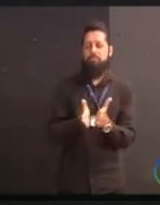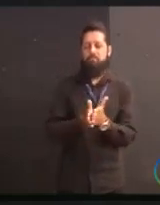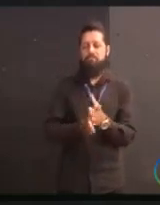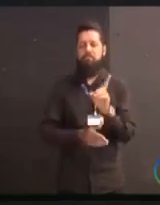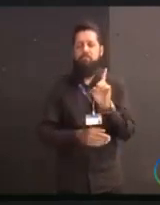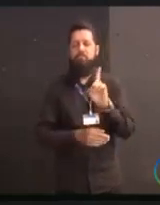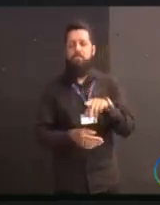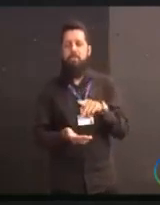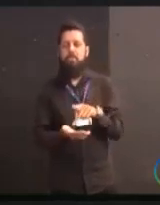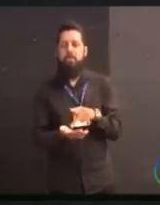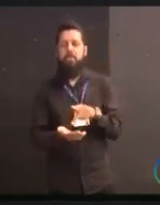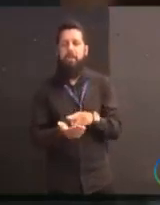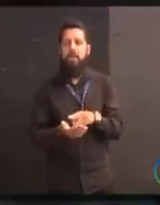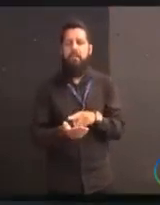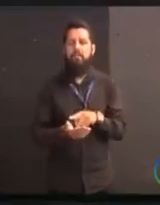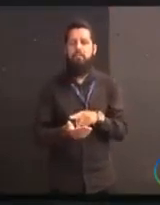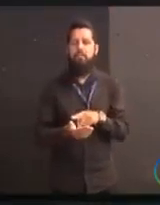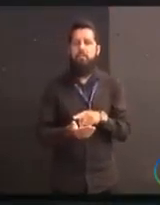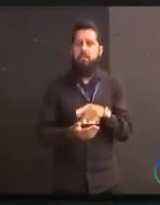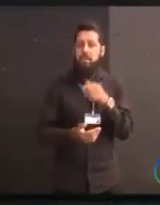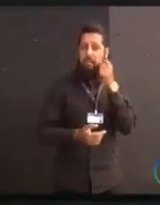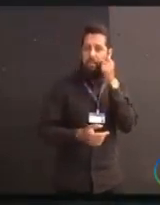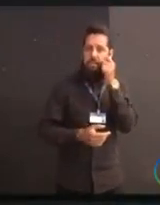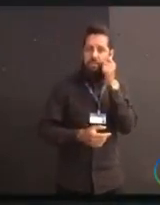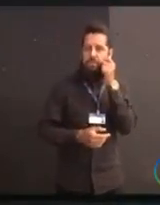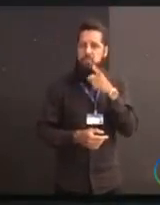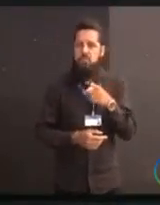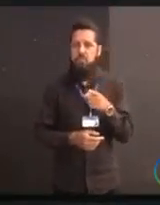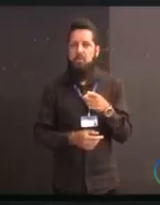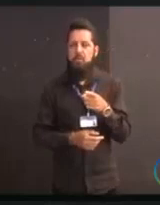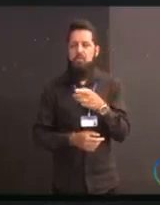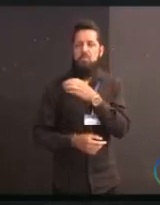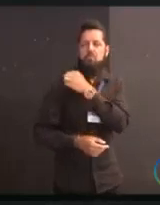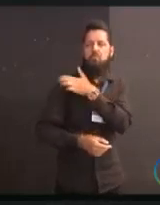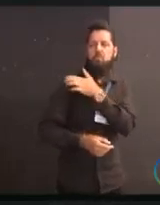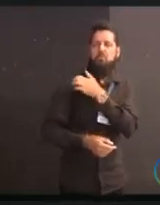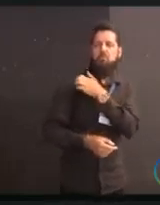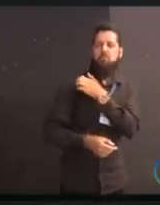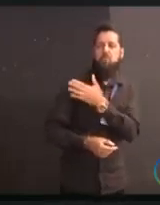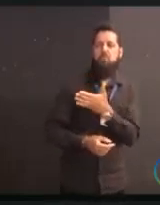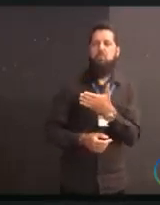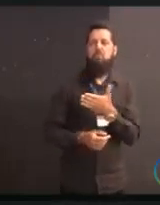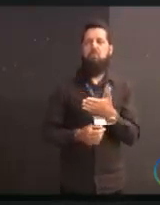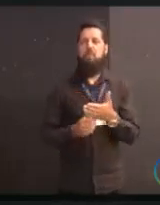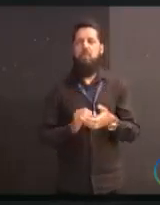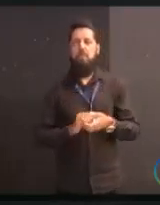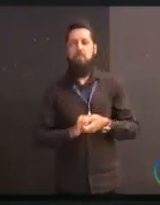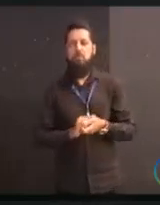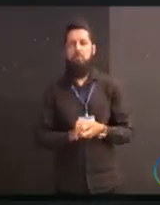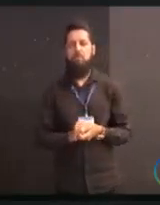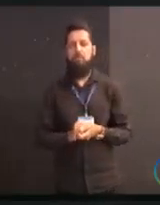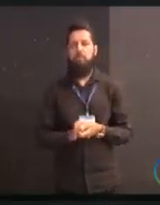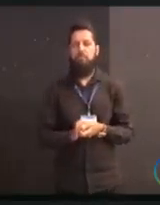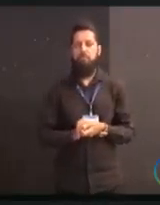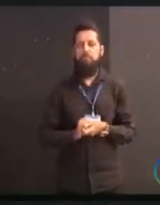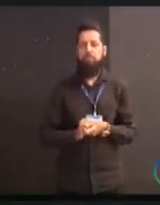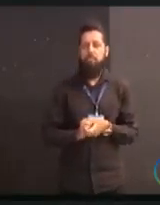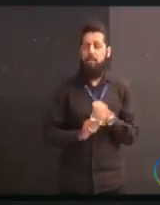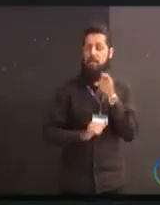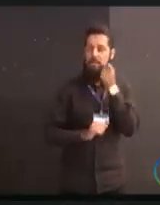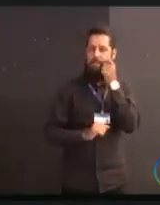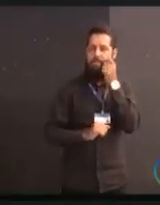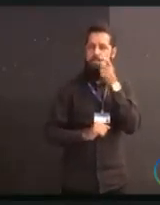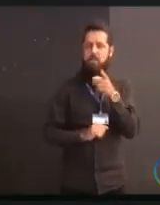gay, estranho é ser homofóbico. Nem o meu sotaque é estranho, estranho é